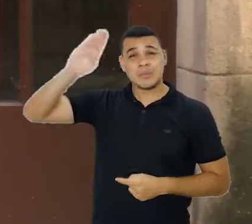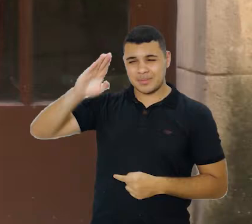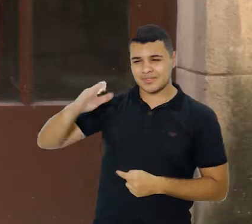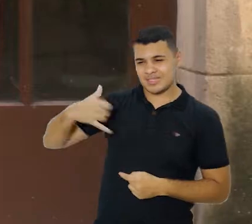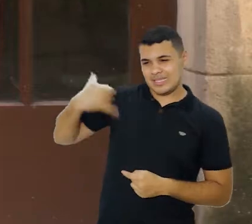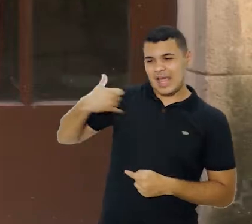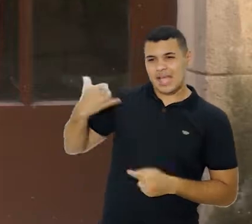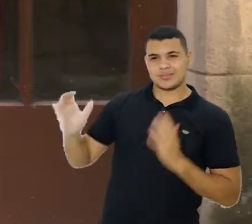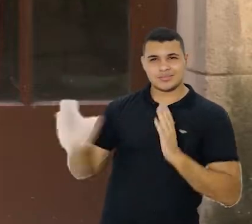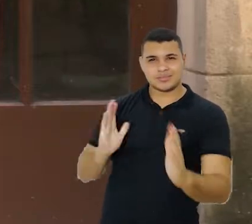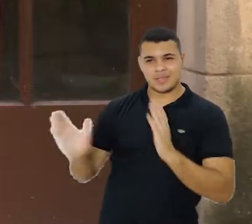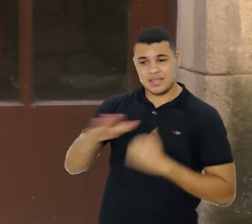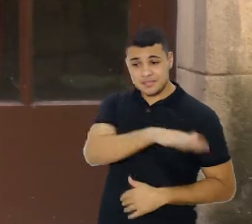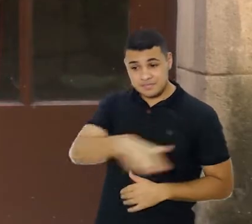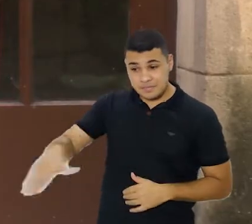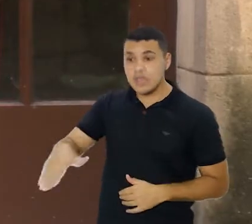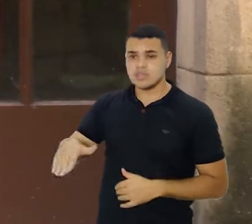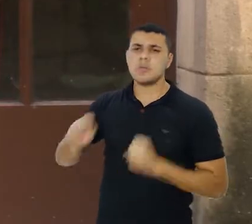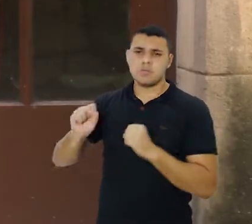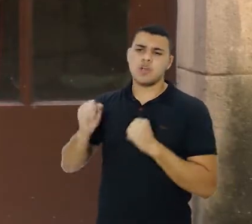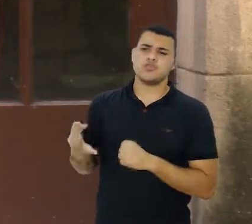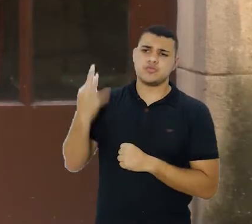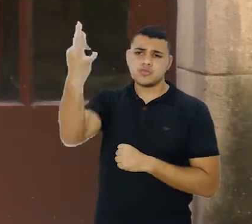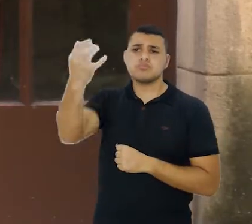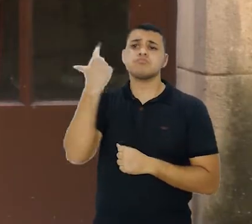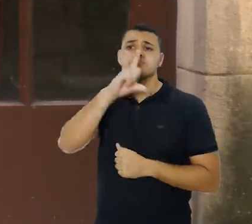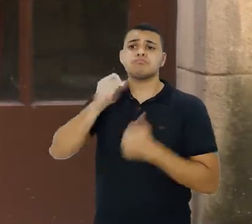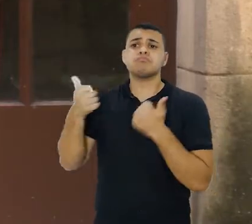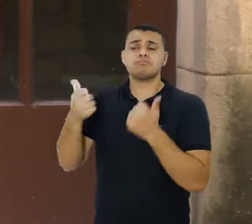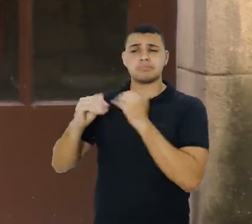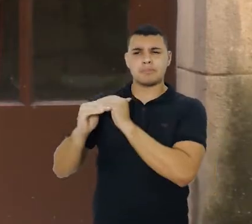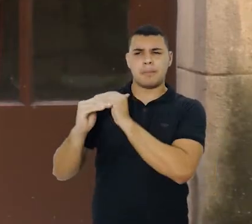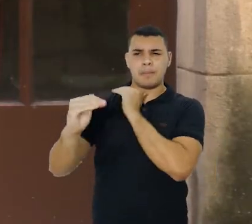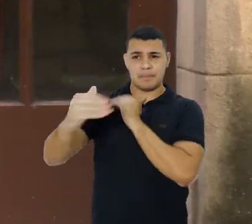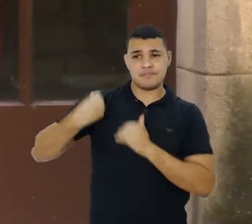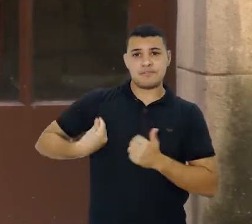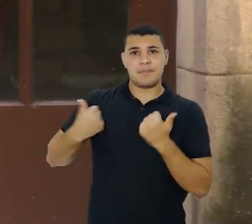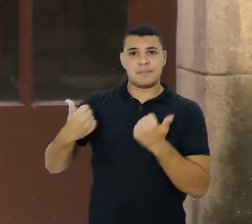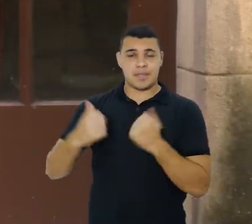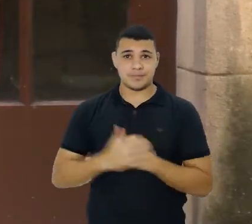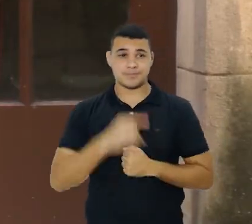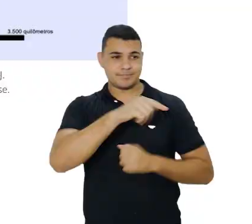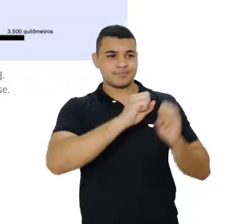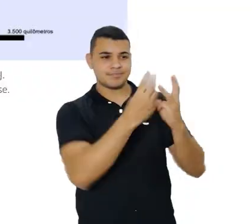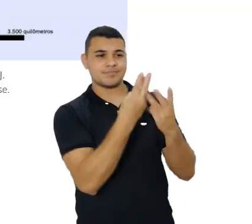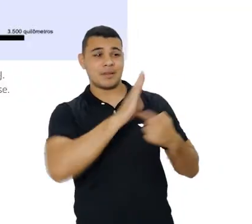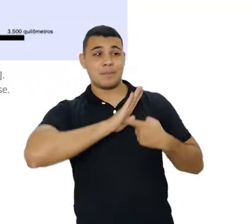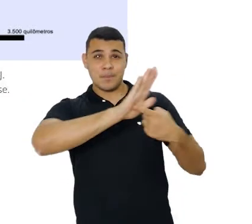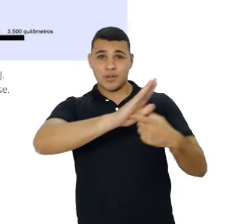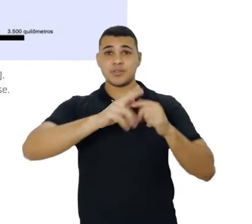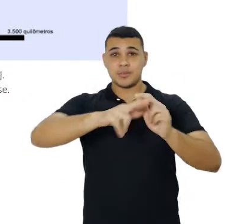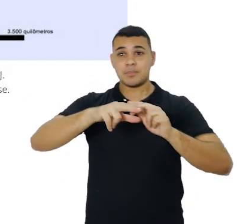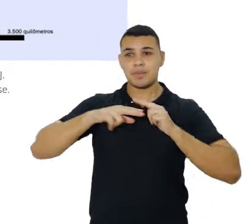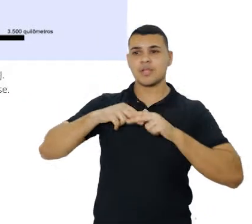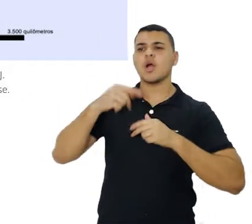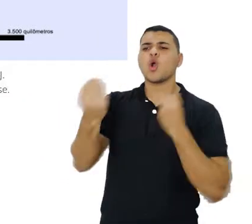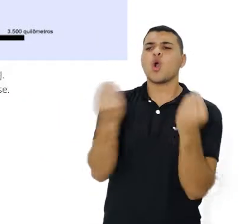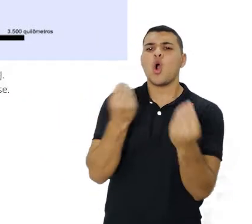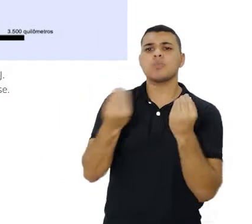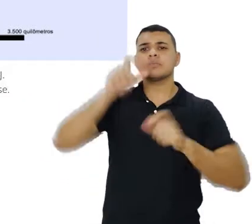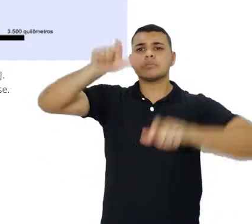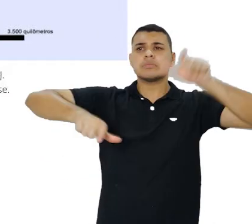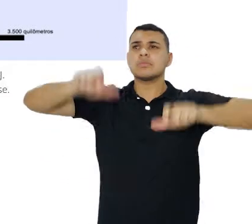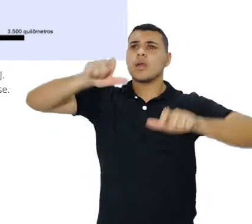na infância, enfim, maior a expectativa de vida. Esse mapa nos mostra as variações da expectativa de vida